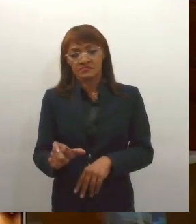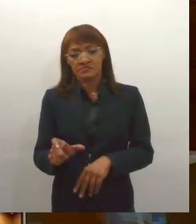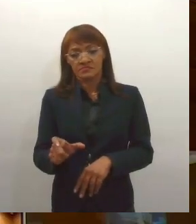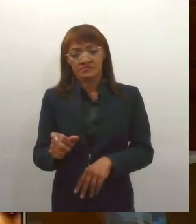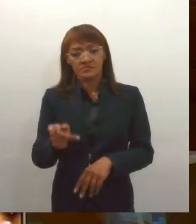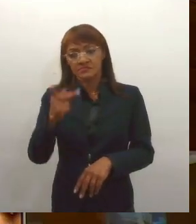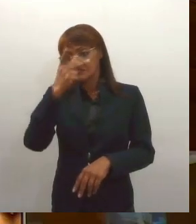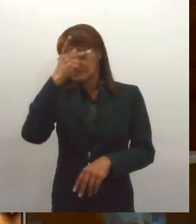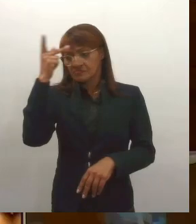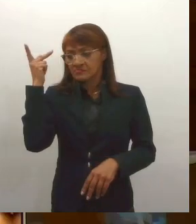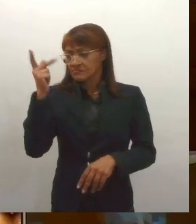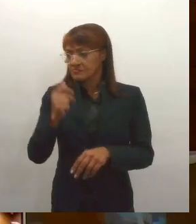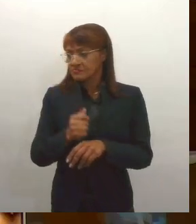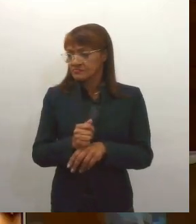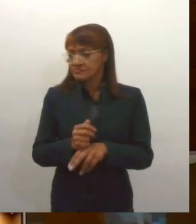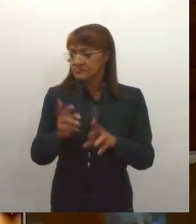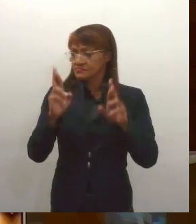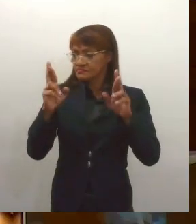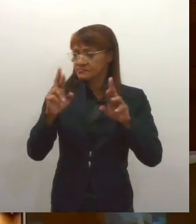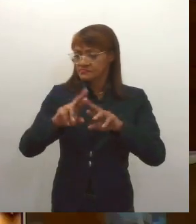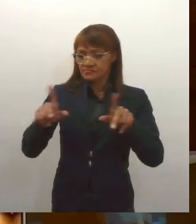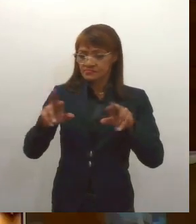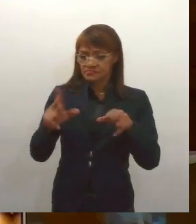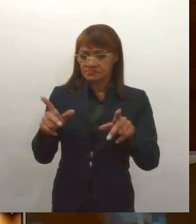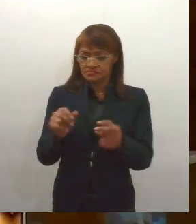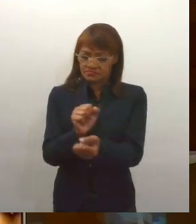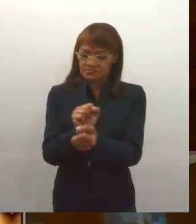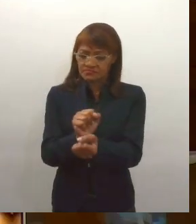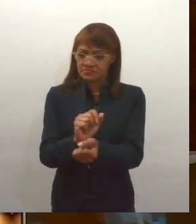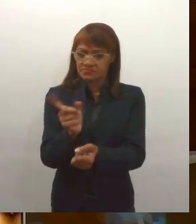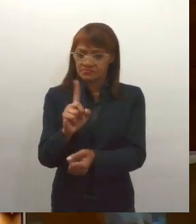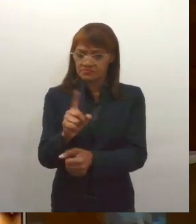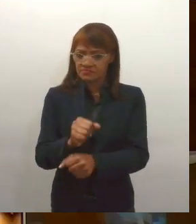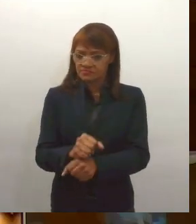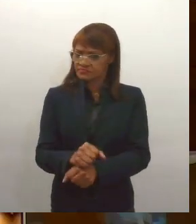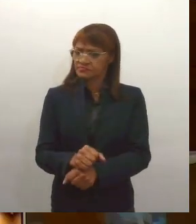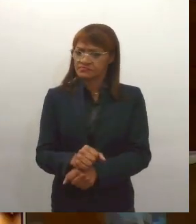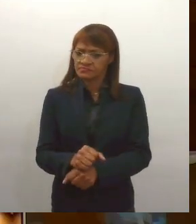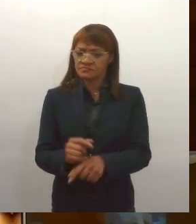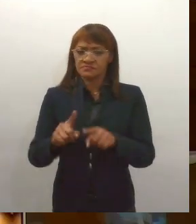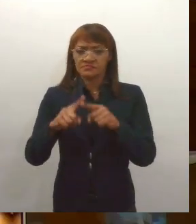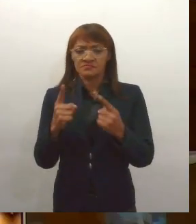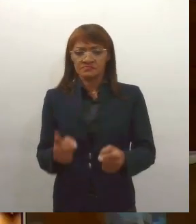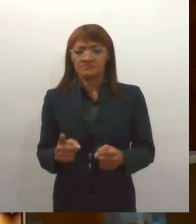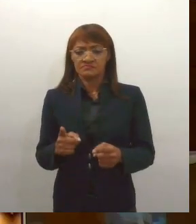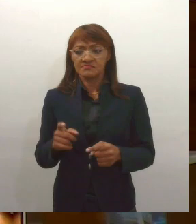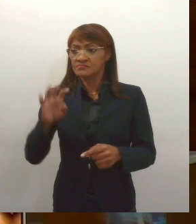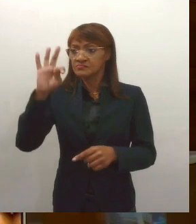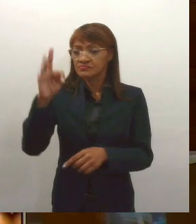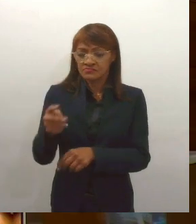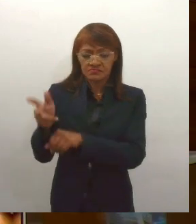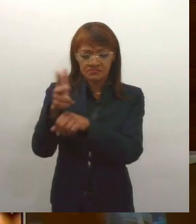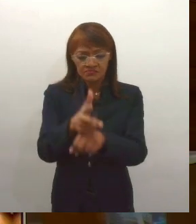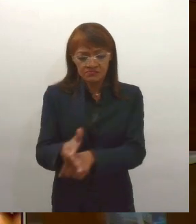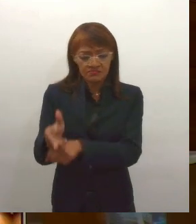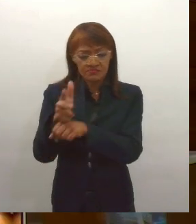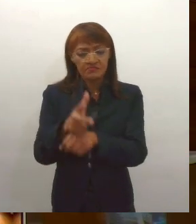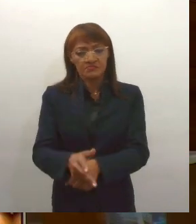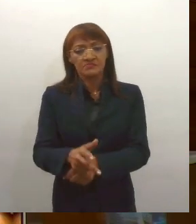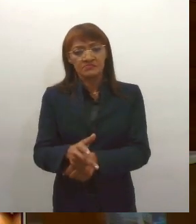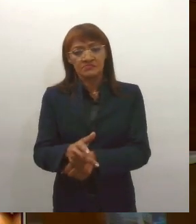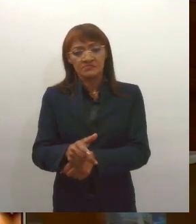não mas tirando no meio né ainda sendo filmado humilhado no meio né de todos os outros